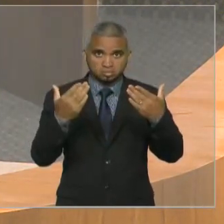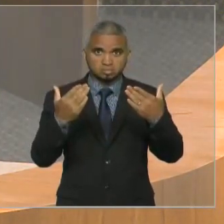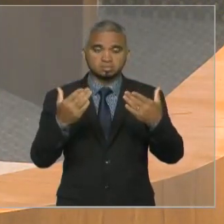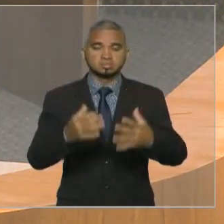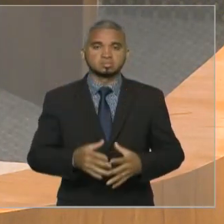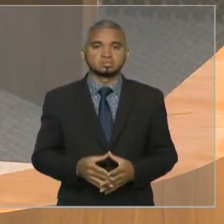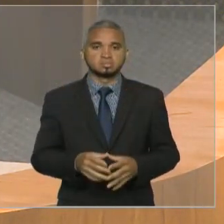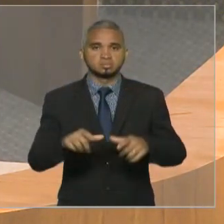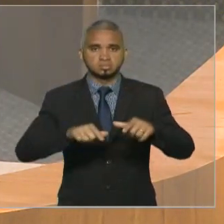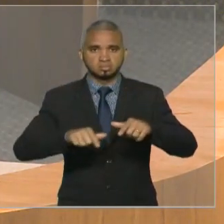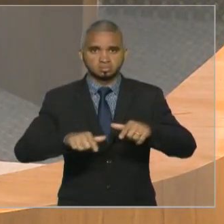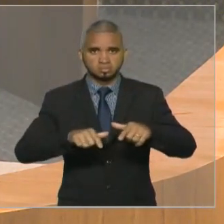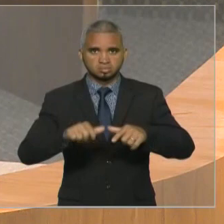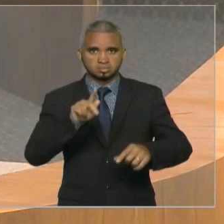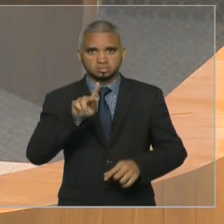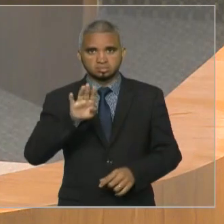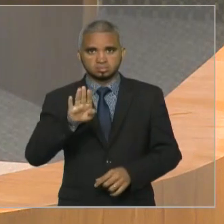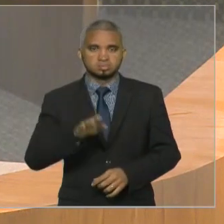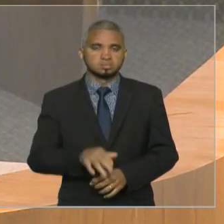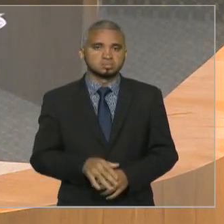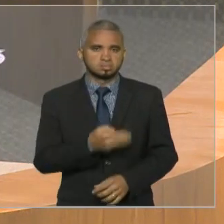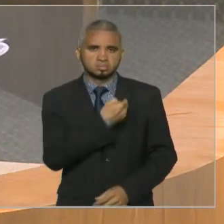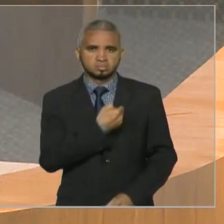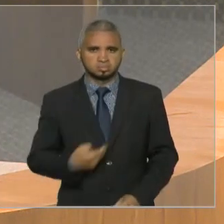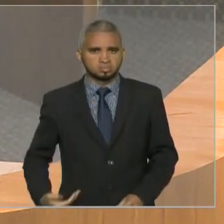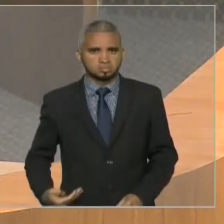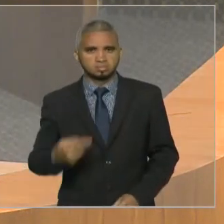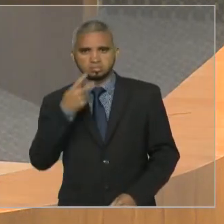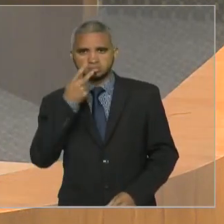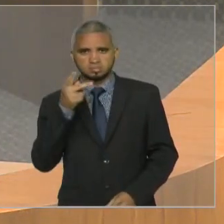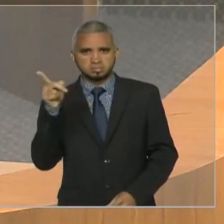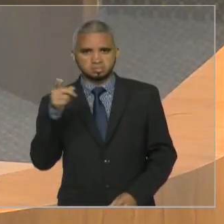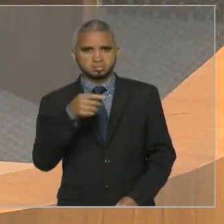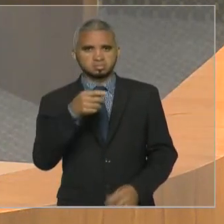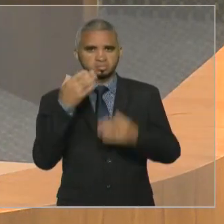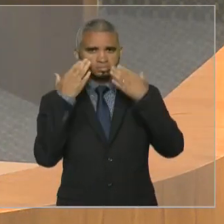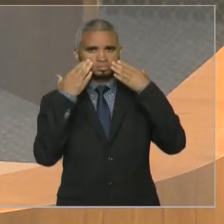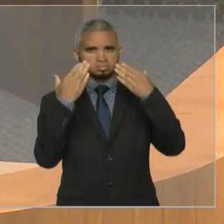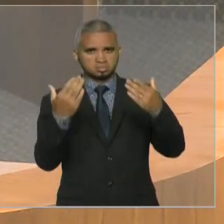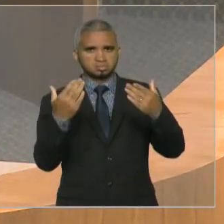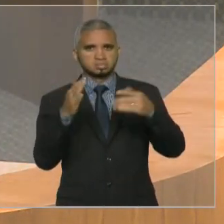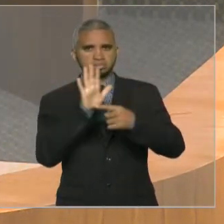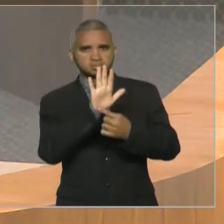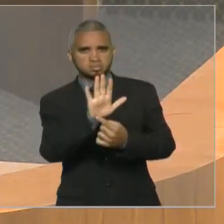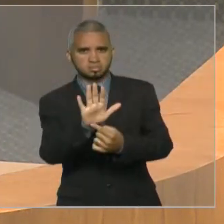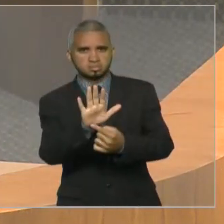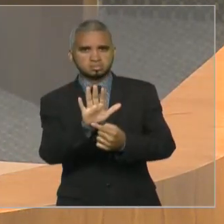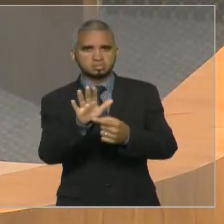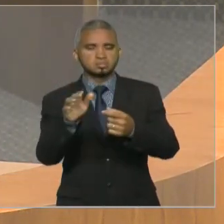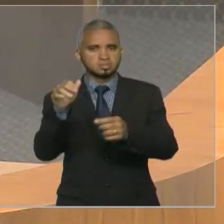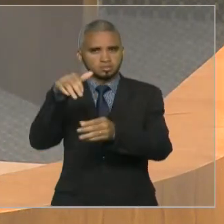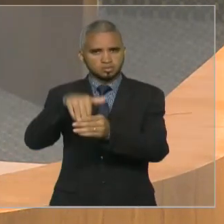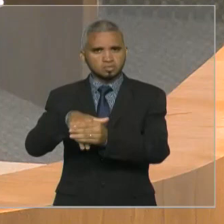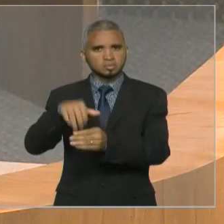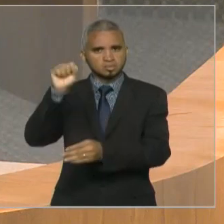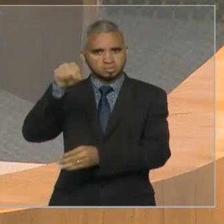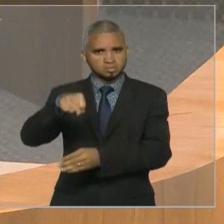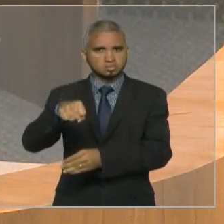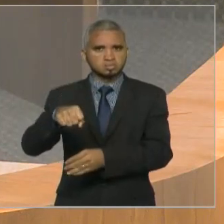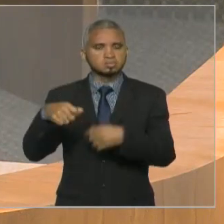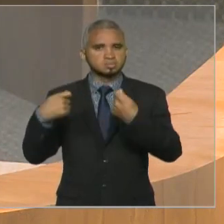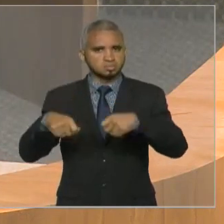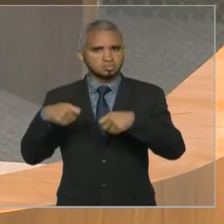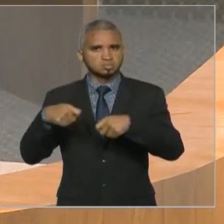governo, de um governo que se diz transparente, que autorize, que vote a favor, que o técnico do